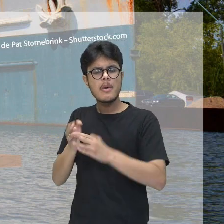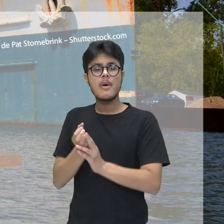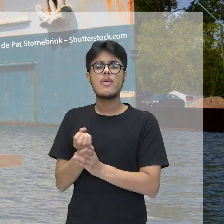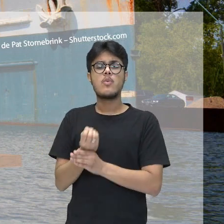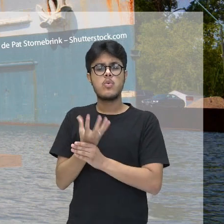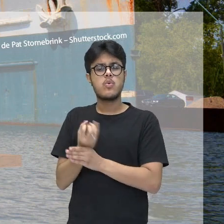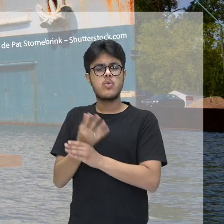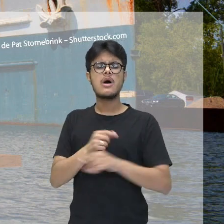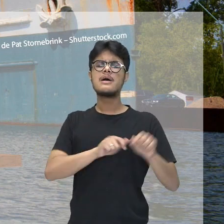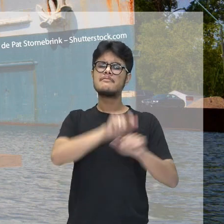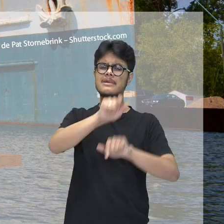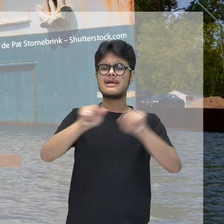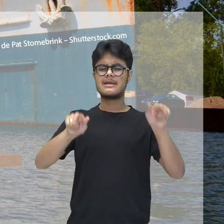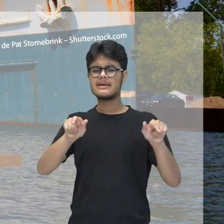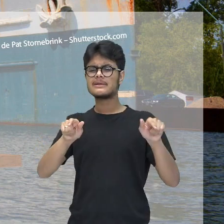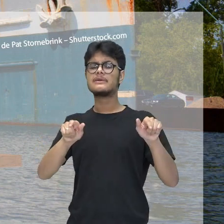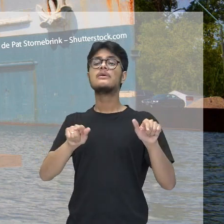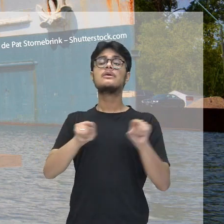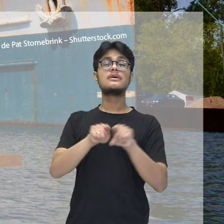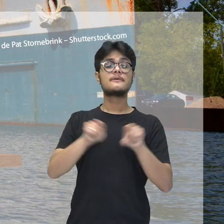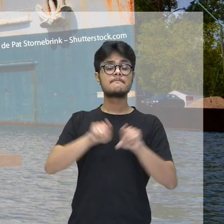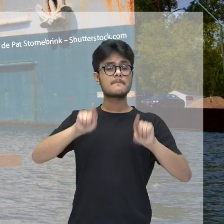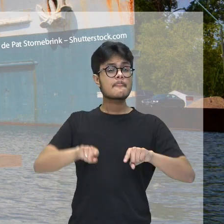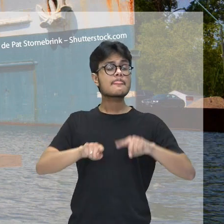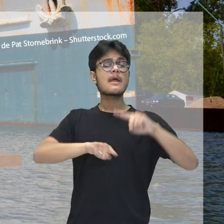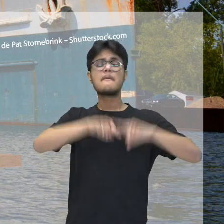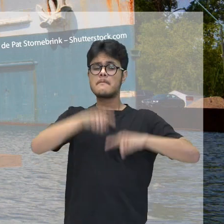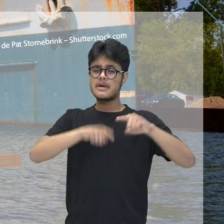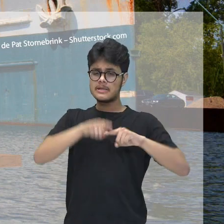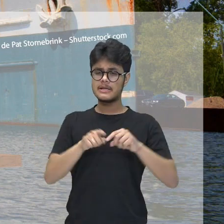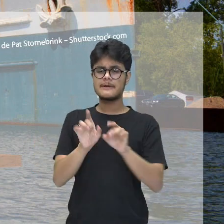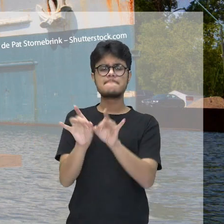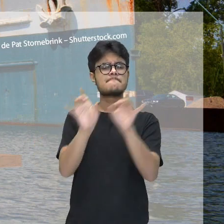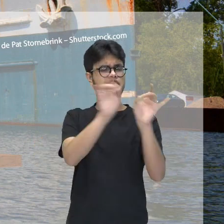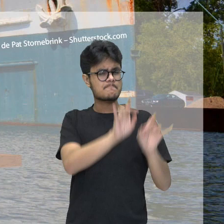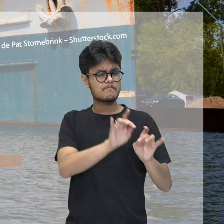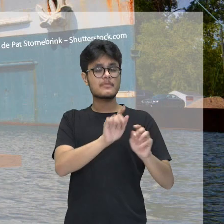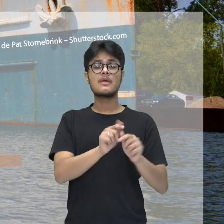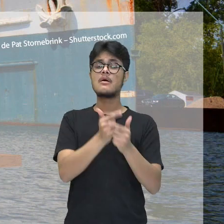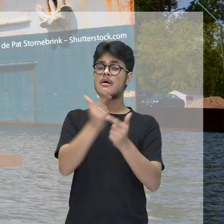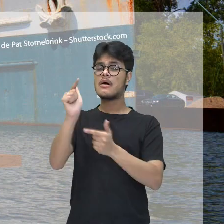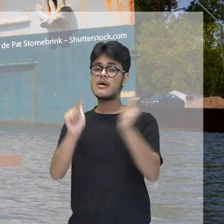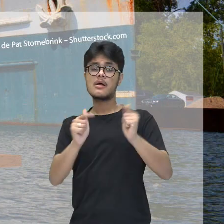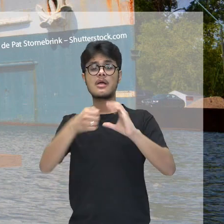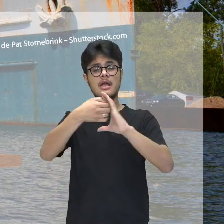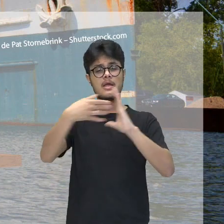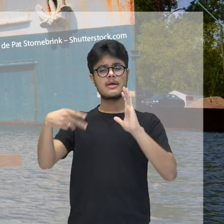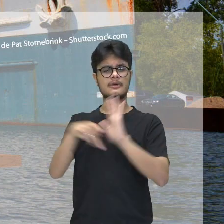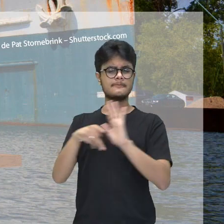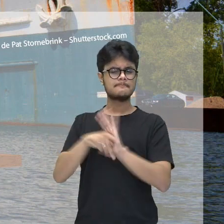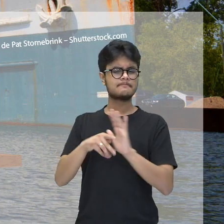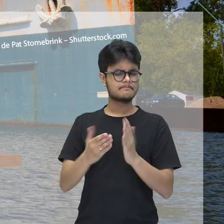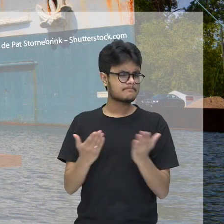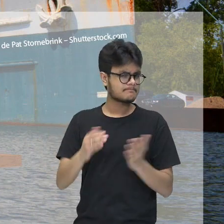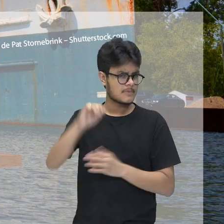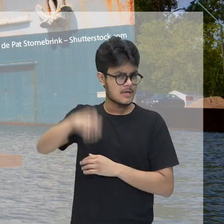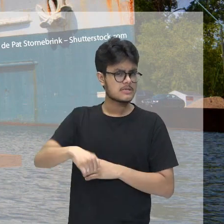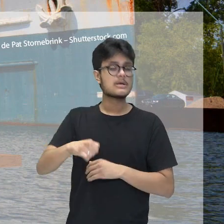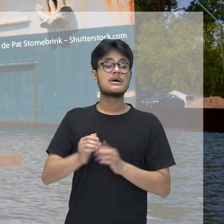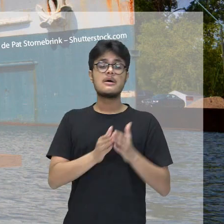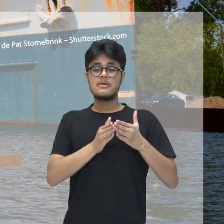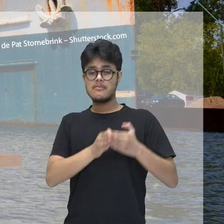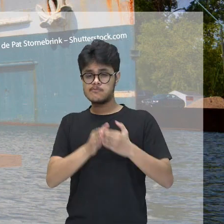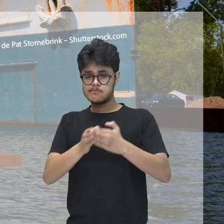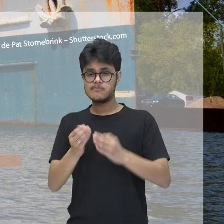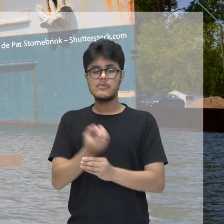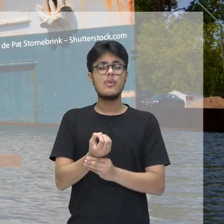transportavam pessoas, transportavam mercadorias, eles tinham outras características, né? Os barcos a vapor foram